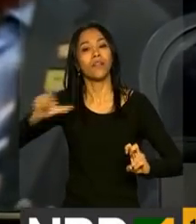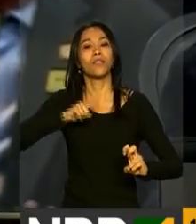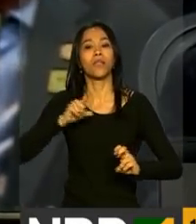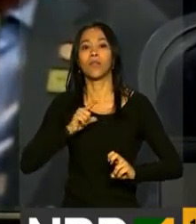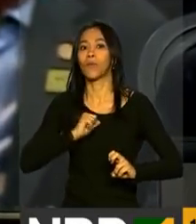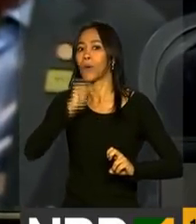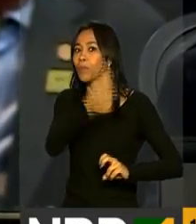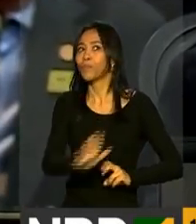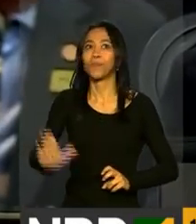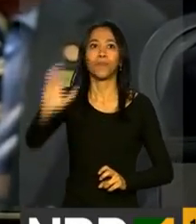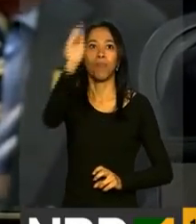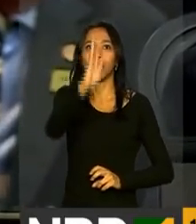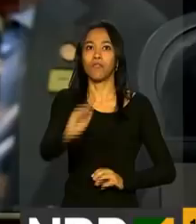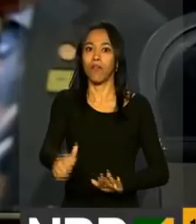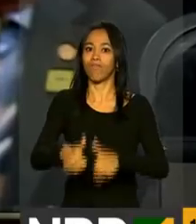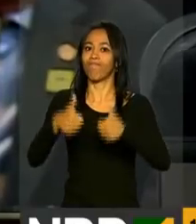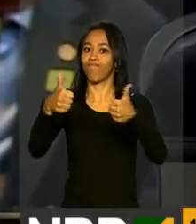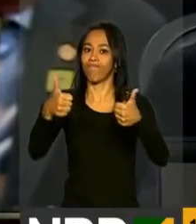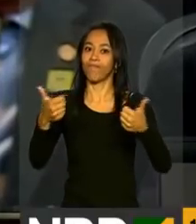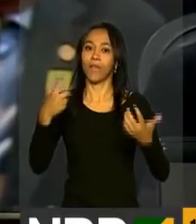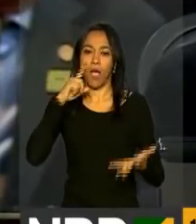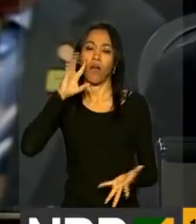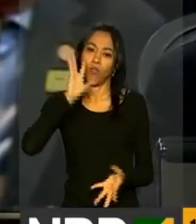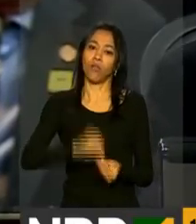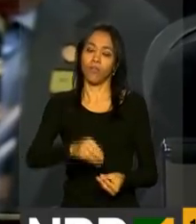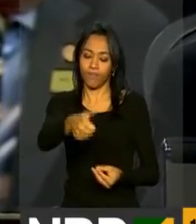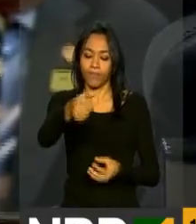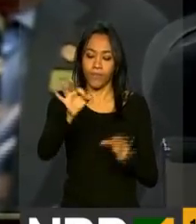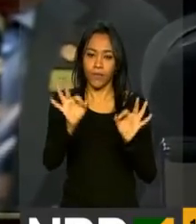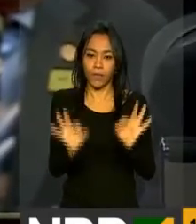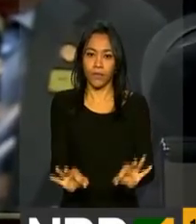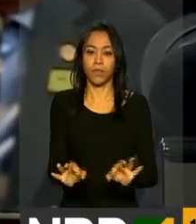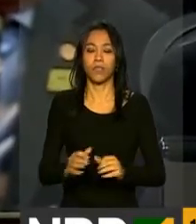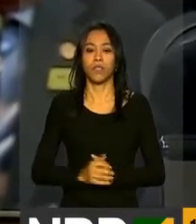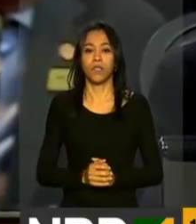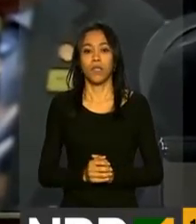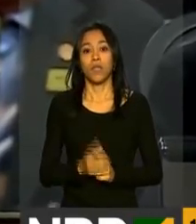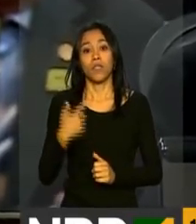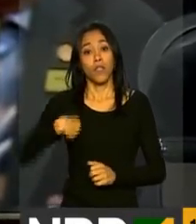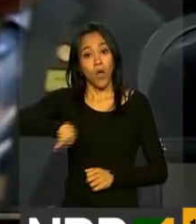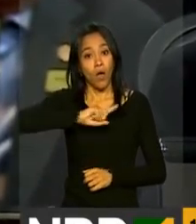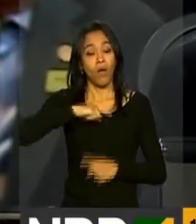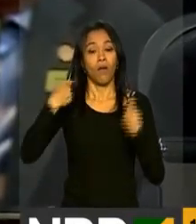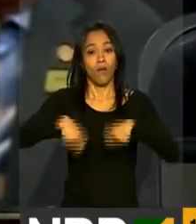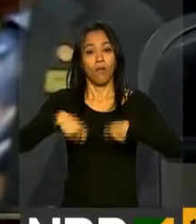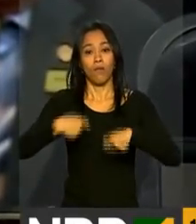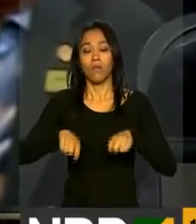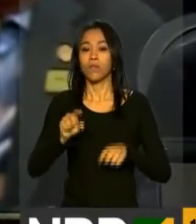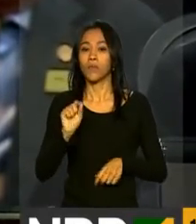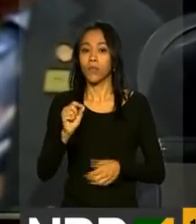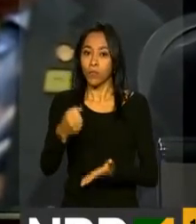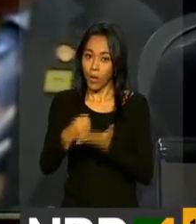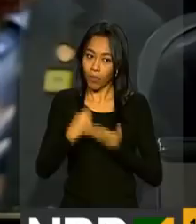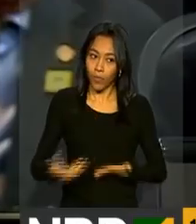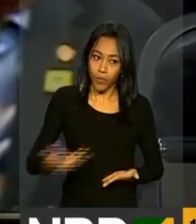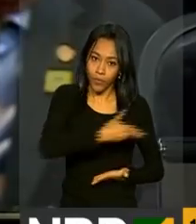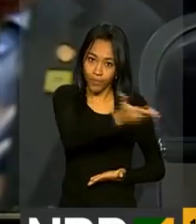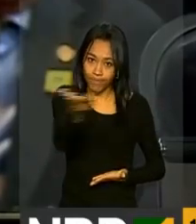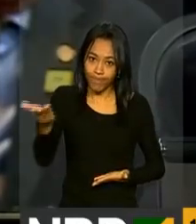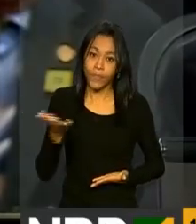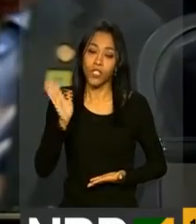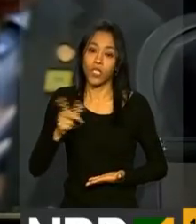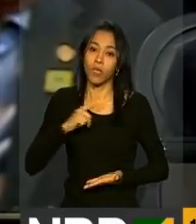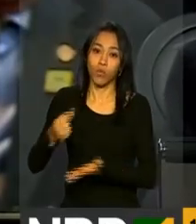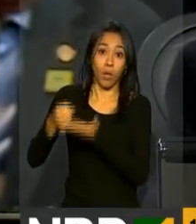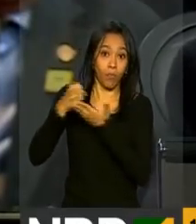todo o país e para tanto agora conclui pra valer eu preciso nós precisamos do apoio de todos já temos o apoio